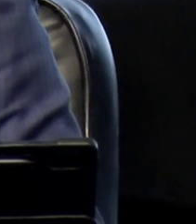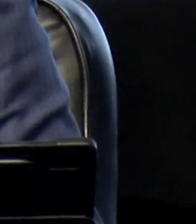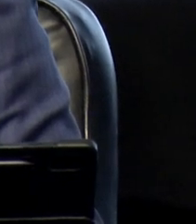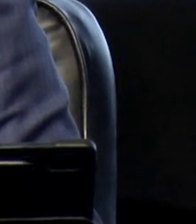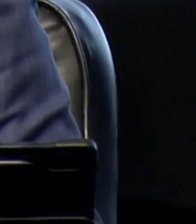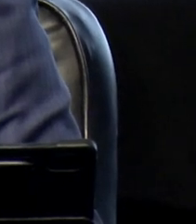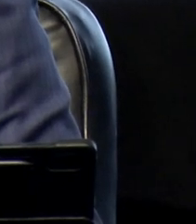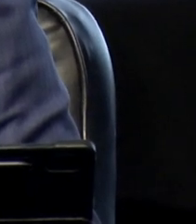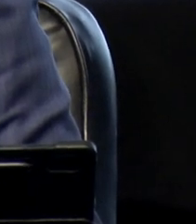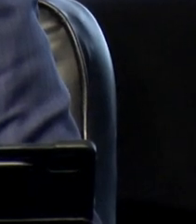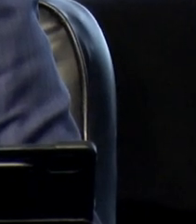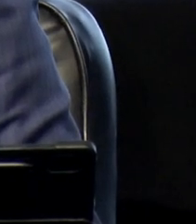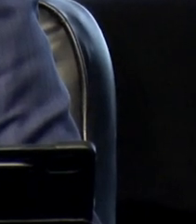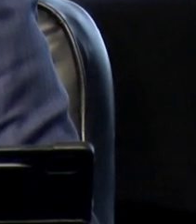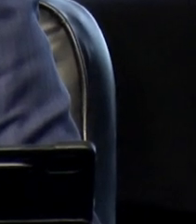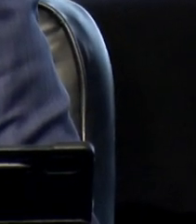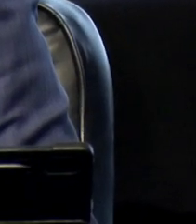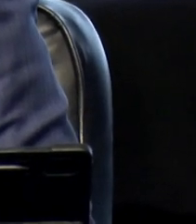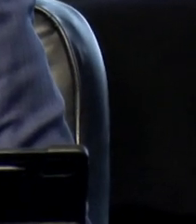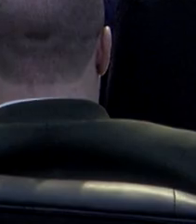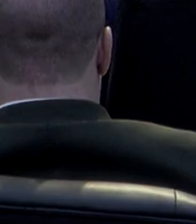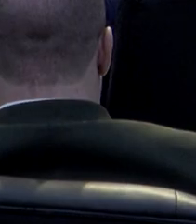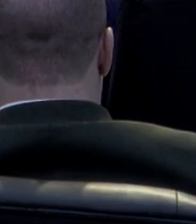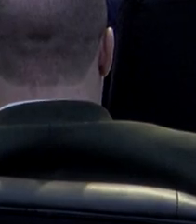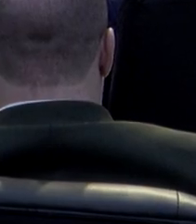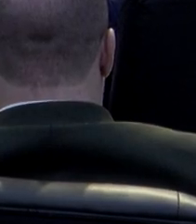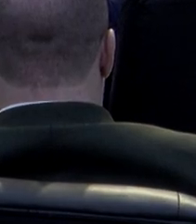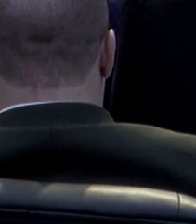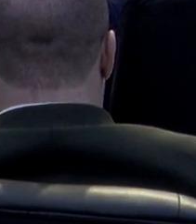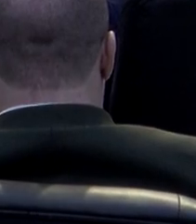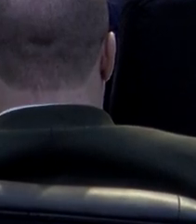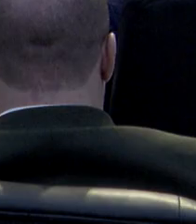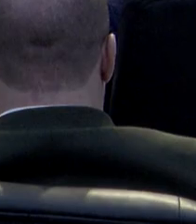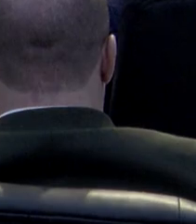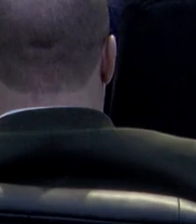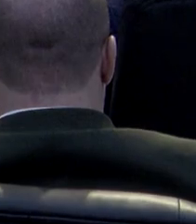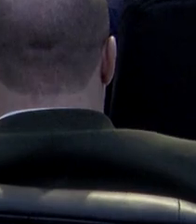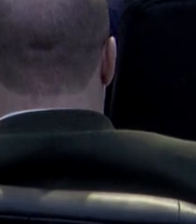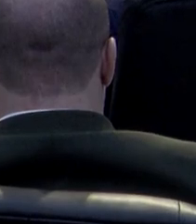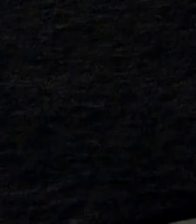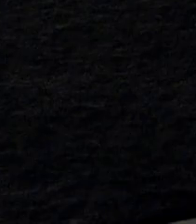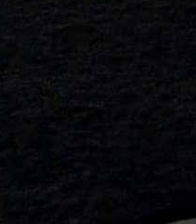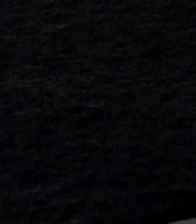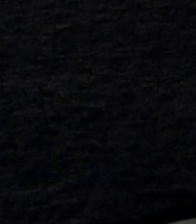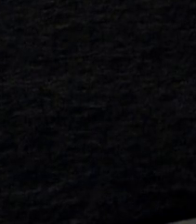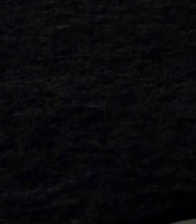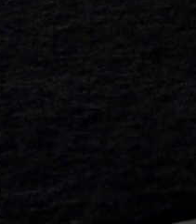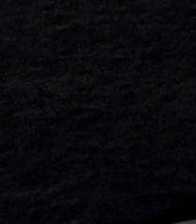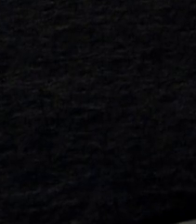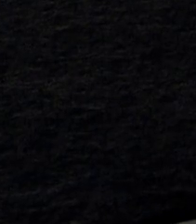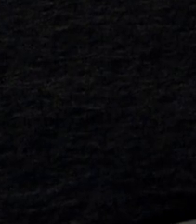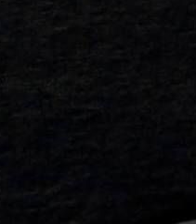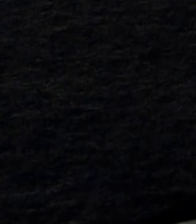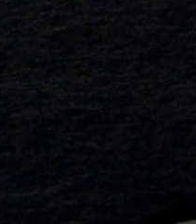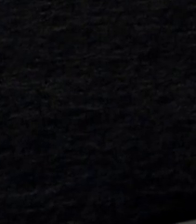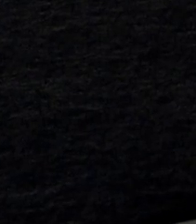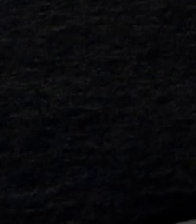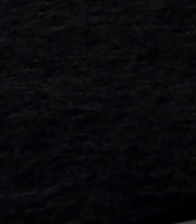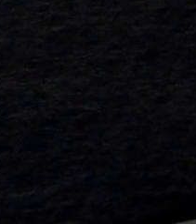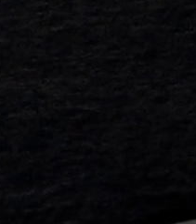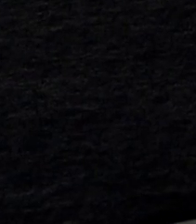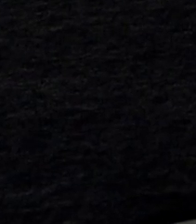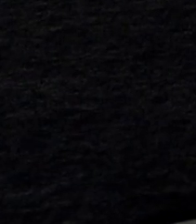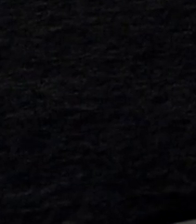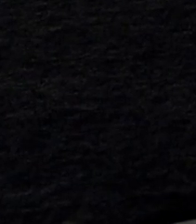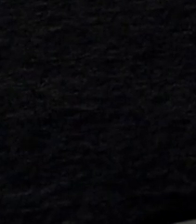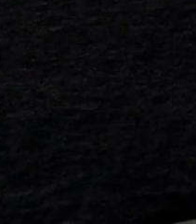sessão ordinária desta terça-feira, 4 de maio, foi realizada na Expoville, em Joinville, dentro do programa LESC Itinerante,